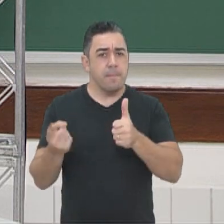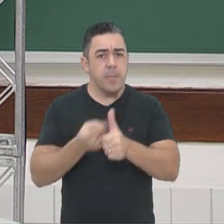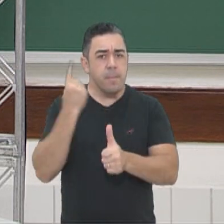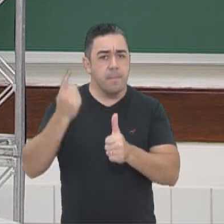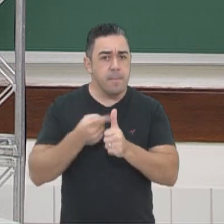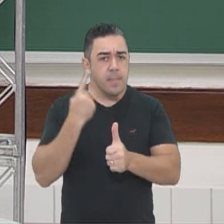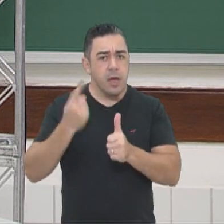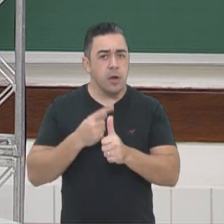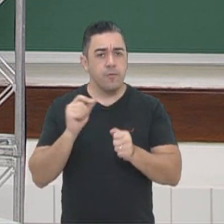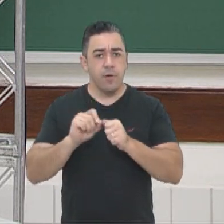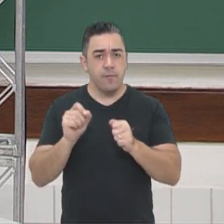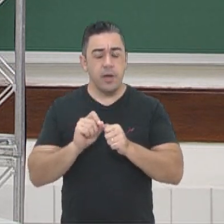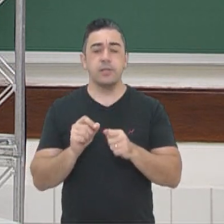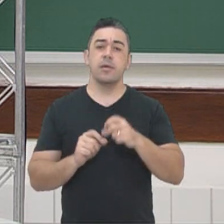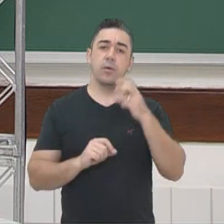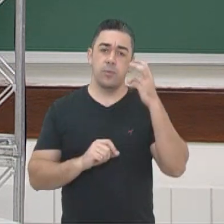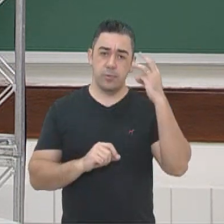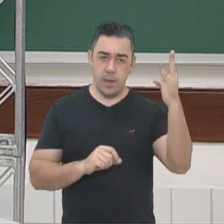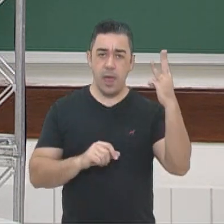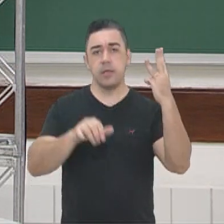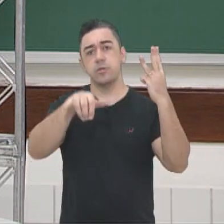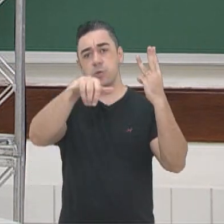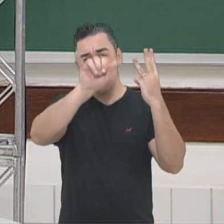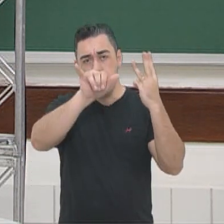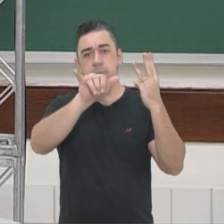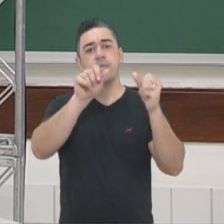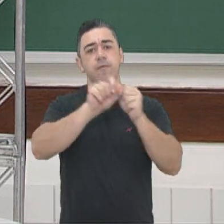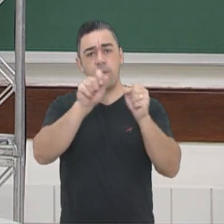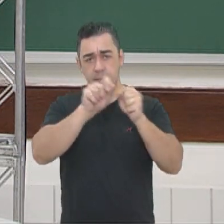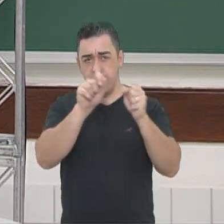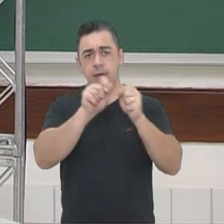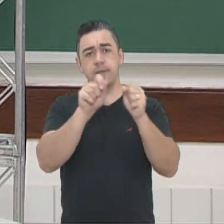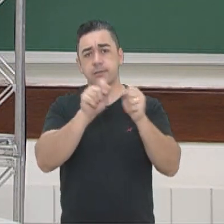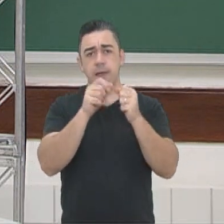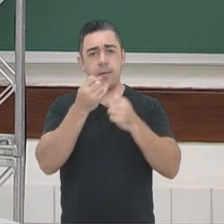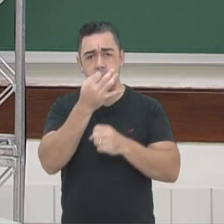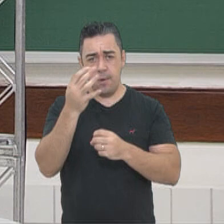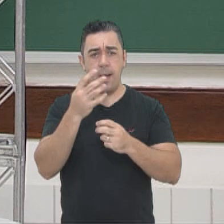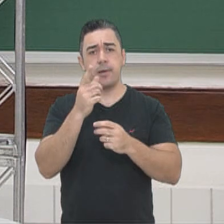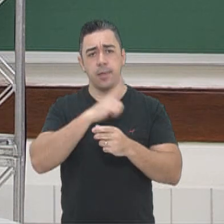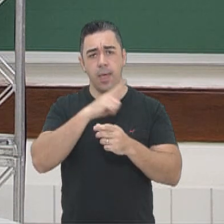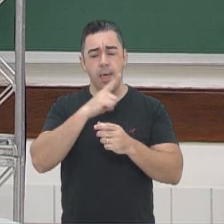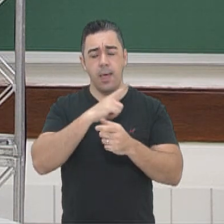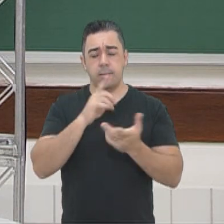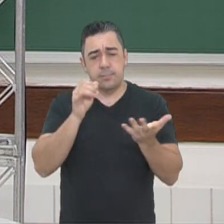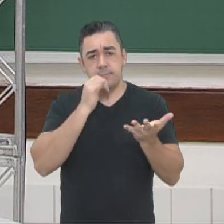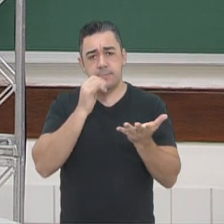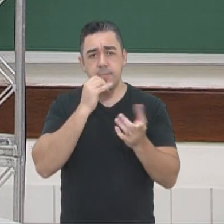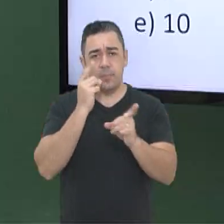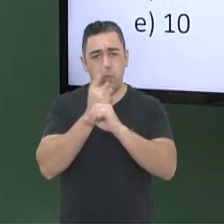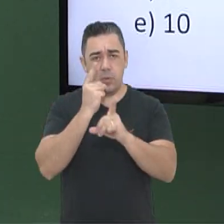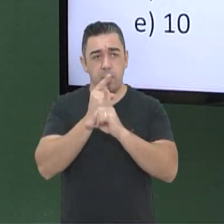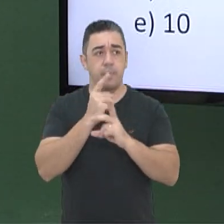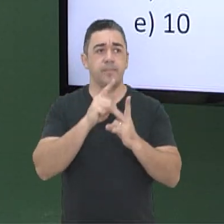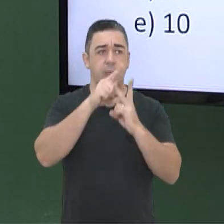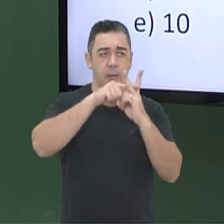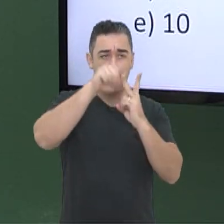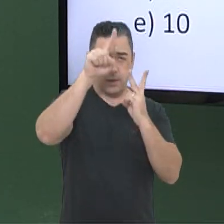vou multiplicar aqui o 3 com o y, tá? O produto entre os índices das raízes. Então, eu vou ficar